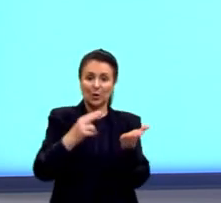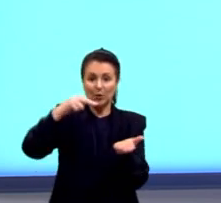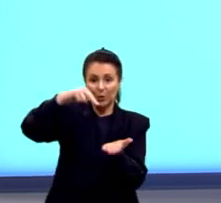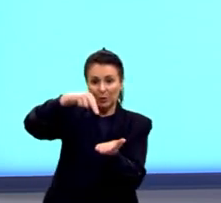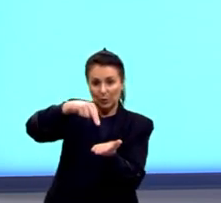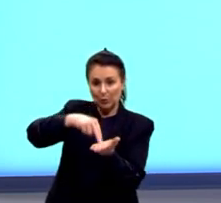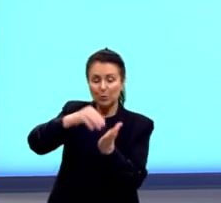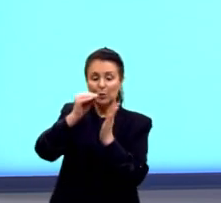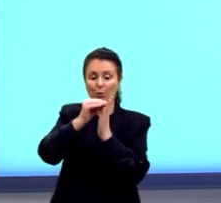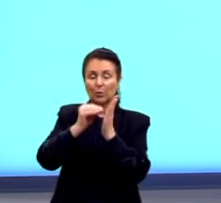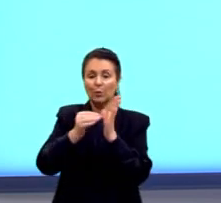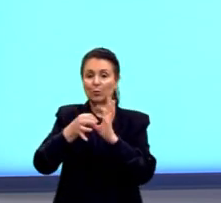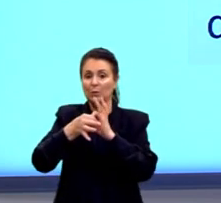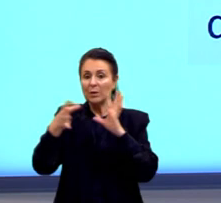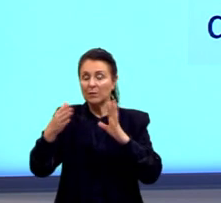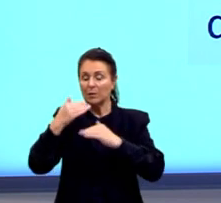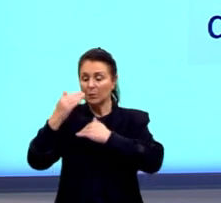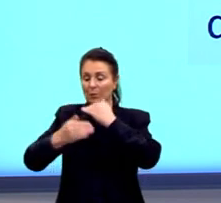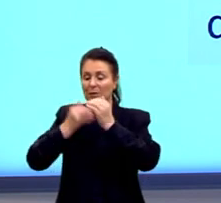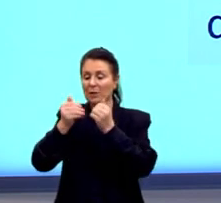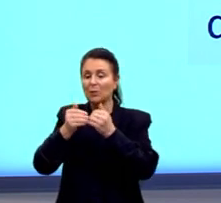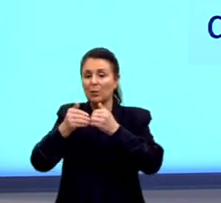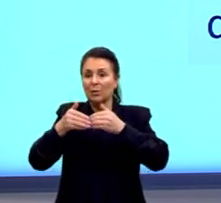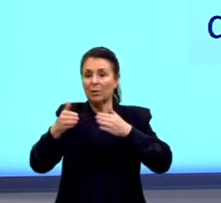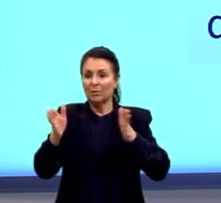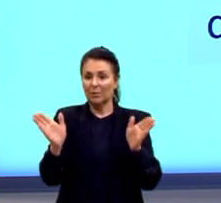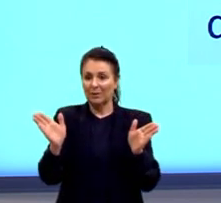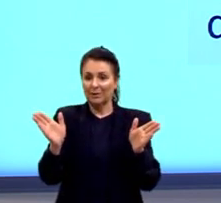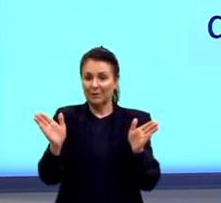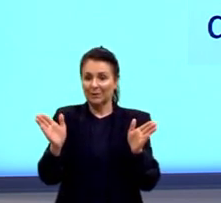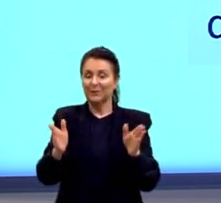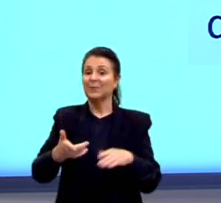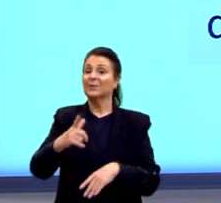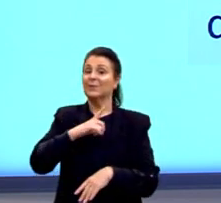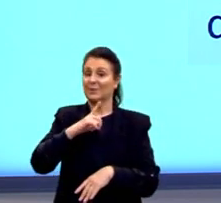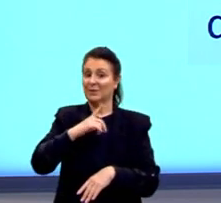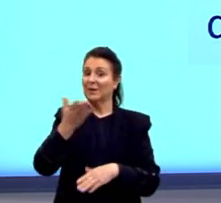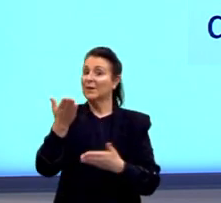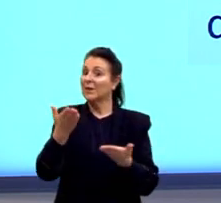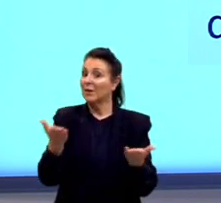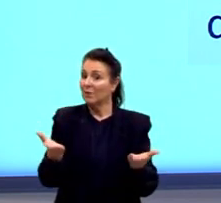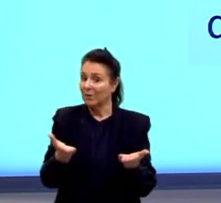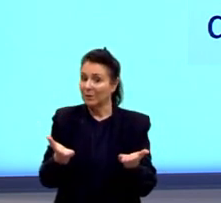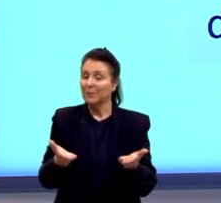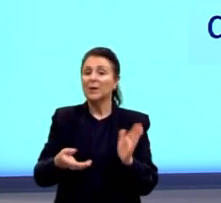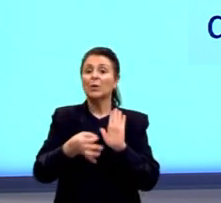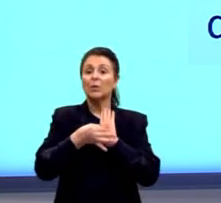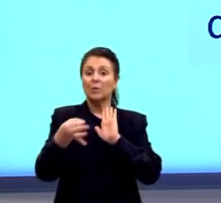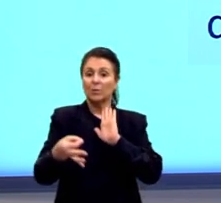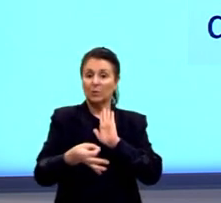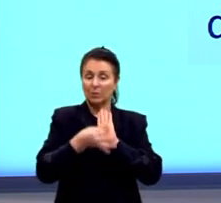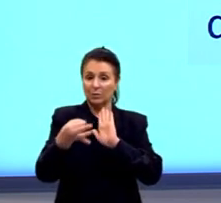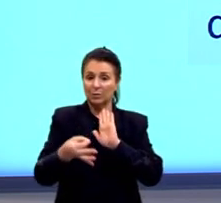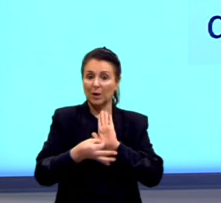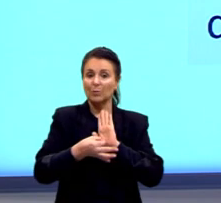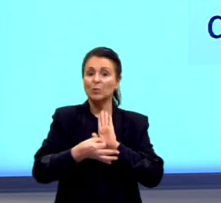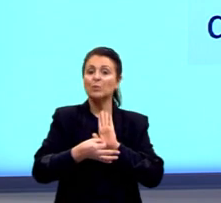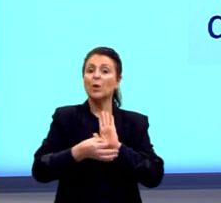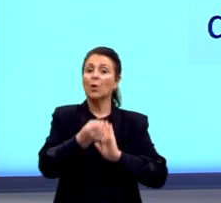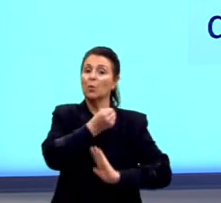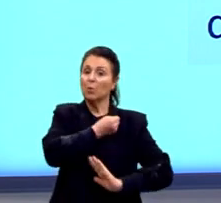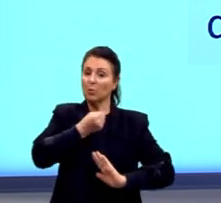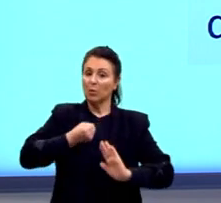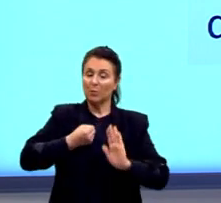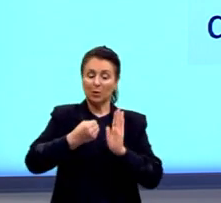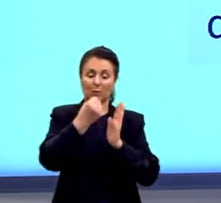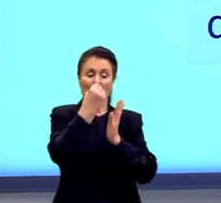conteúdo livre e processo aberto aqui a gente vai ter esses argumentos aqui enumeradas